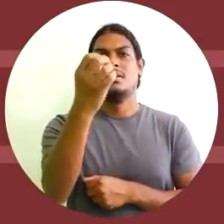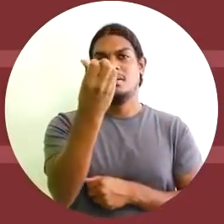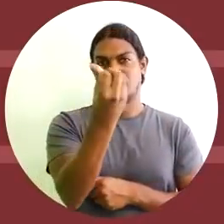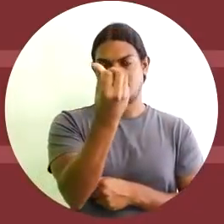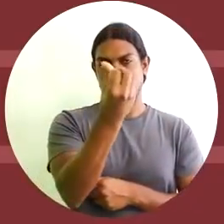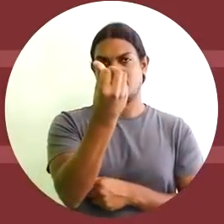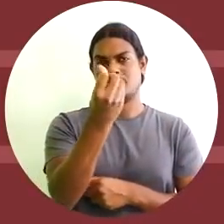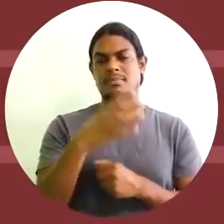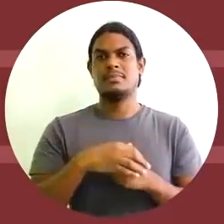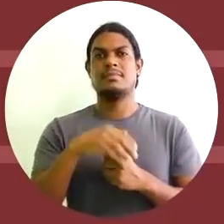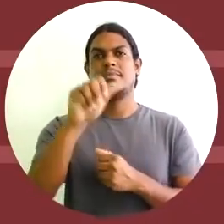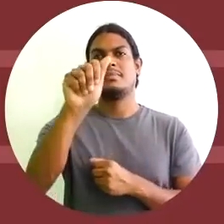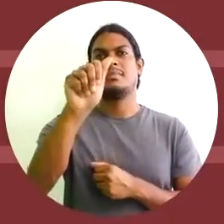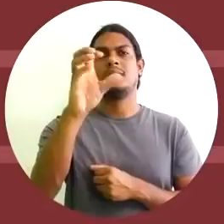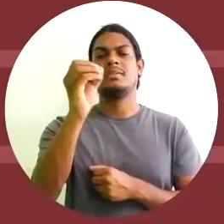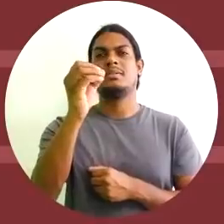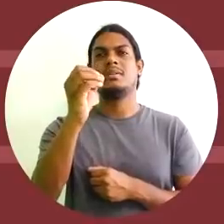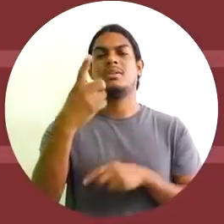metro quadrado.